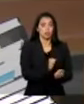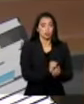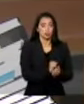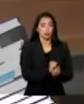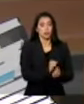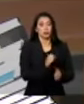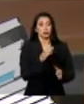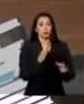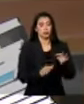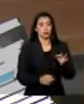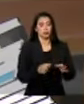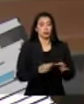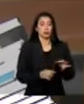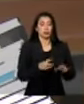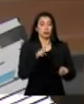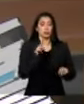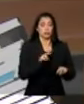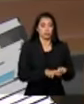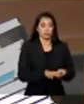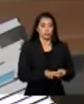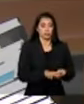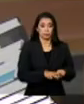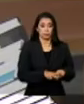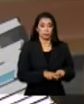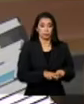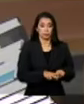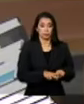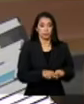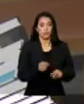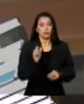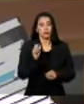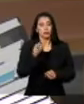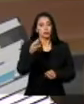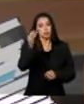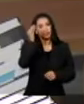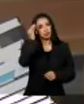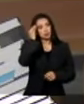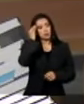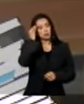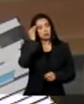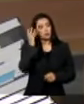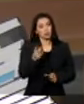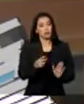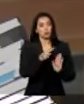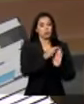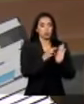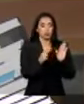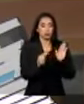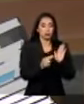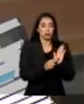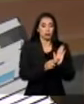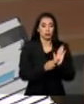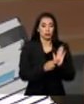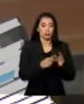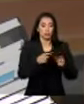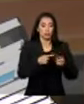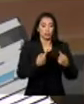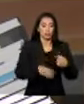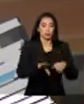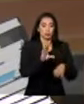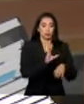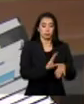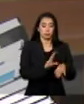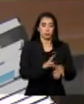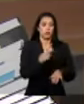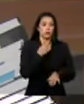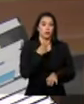estabelecimentos prisionais. Anota que eventual reconhecimento da inconstitucionalidade do preceito não